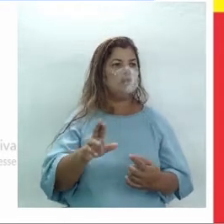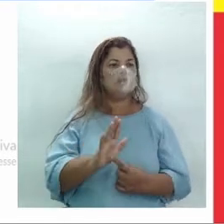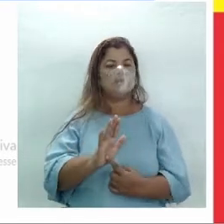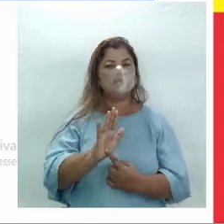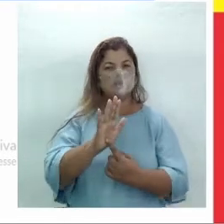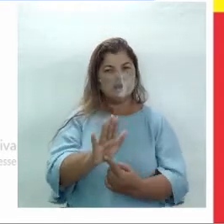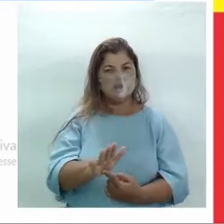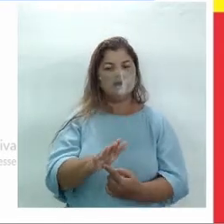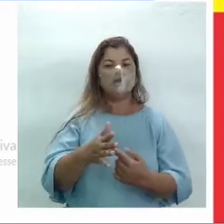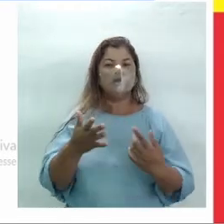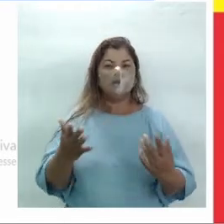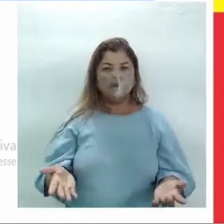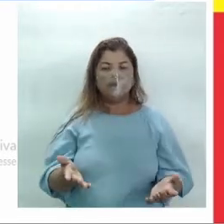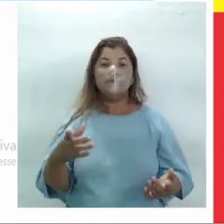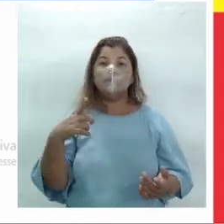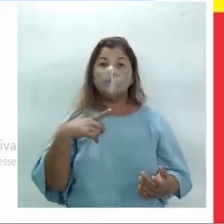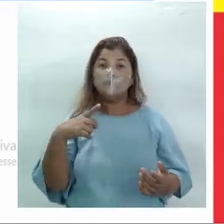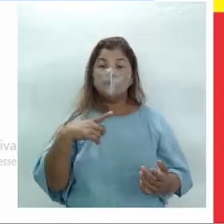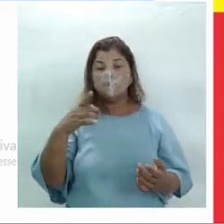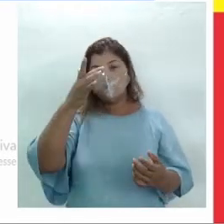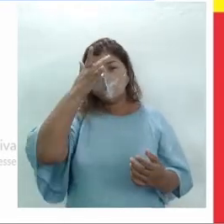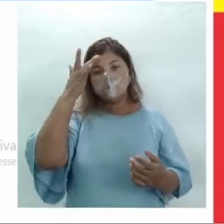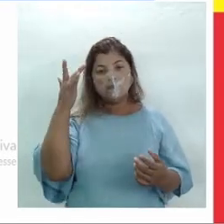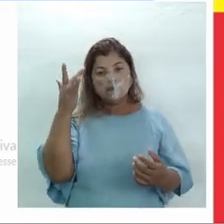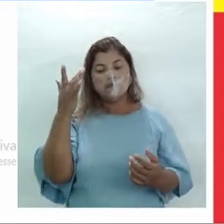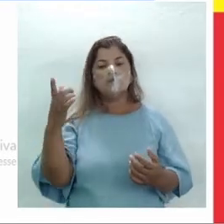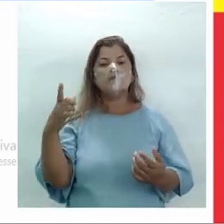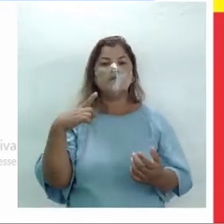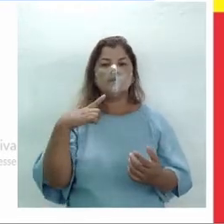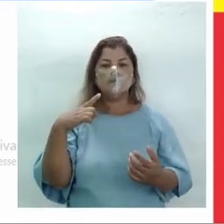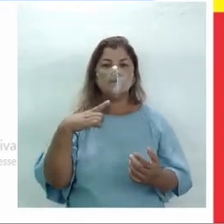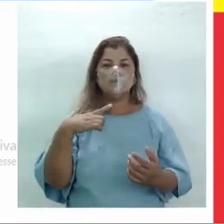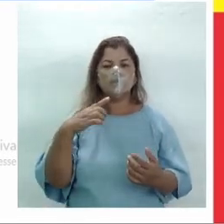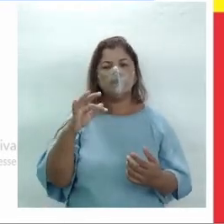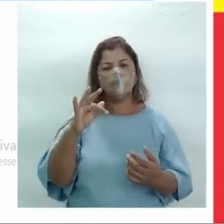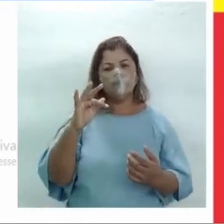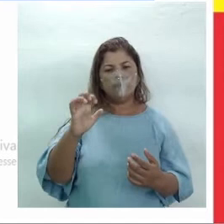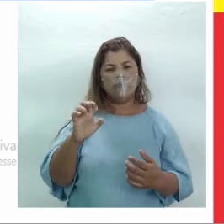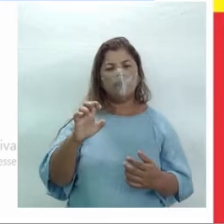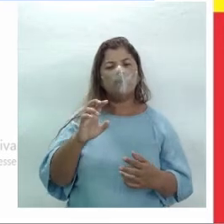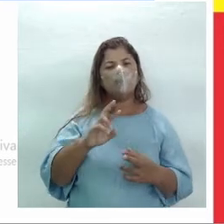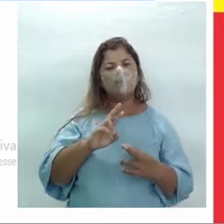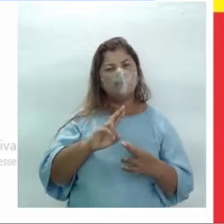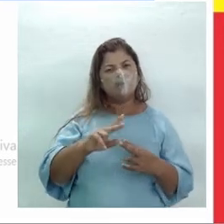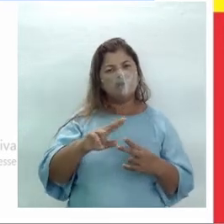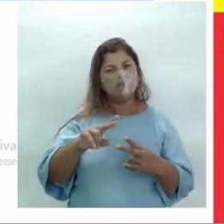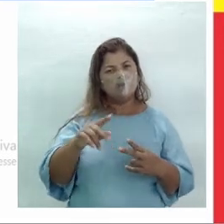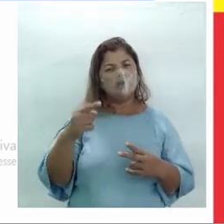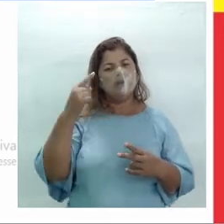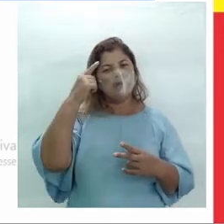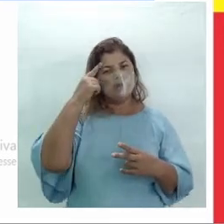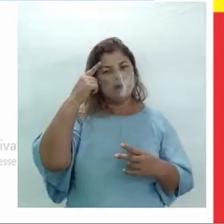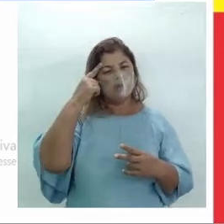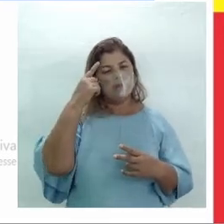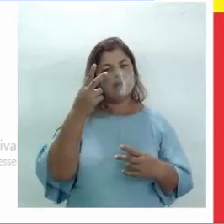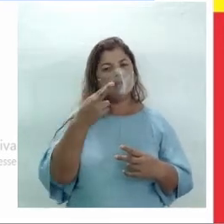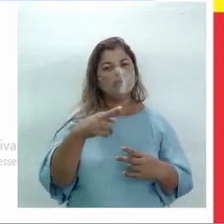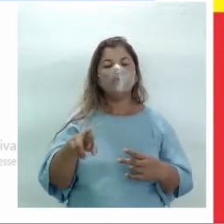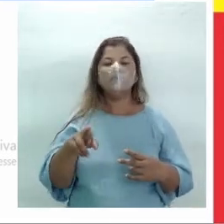diversas religiões aí apresentadas, certo? Então são membros que professam fé diferente, que